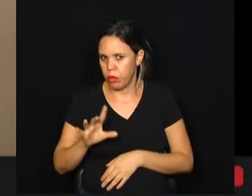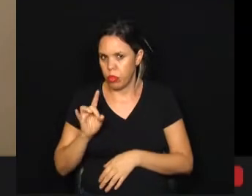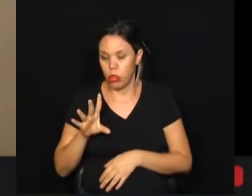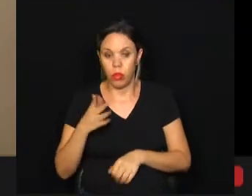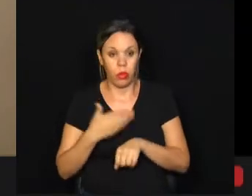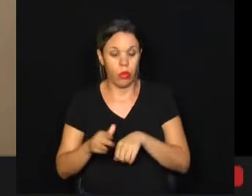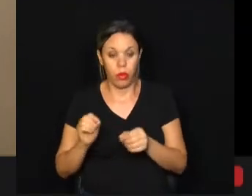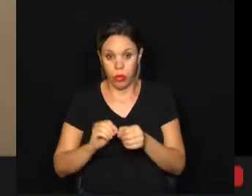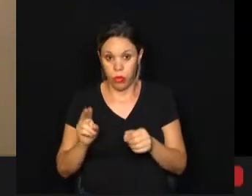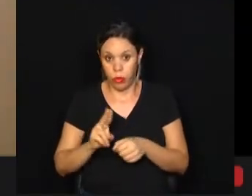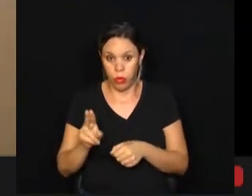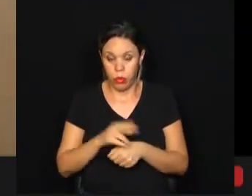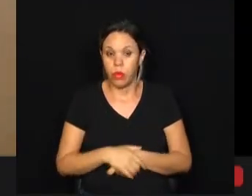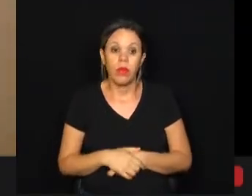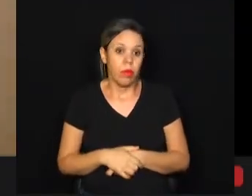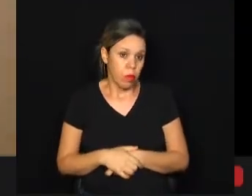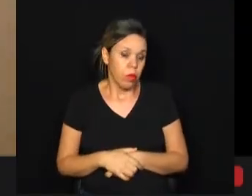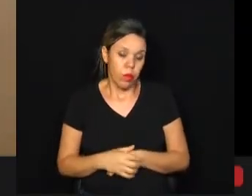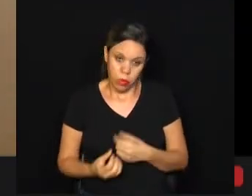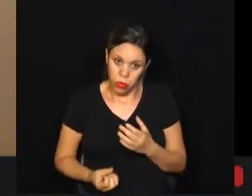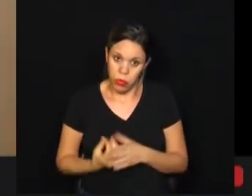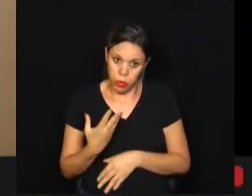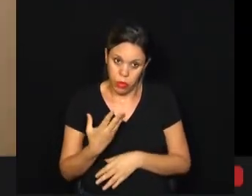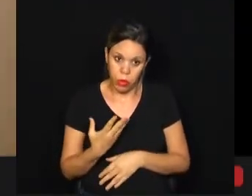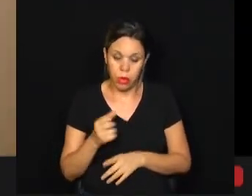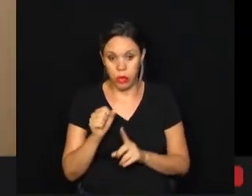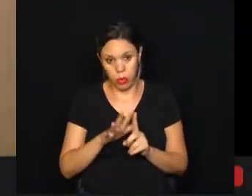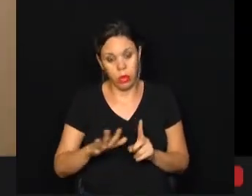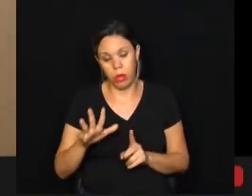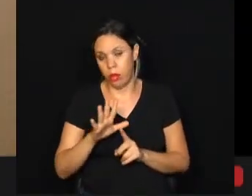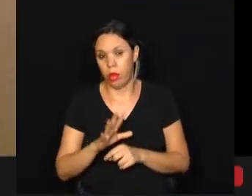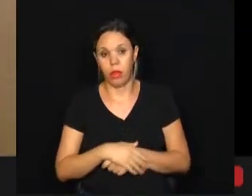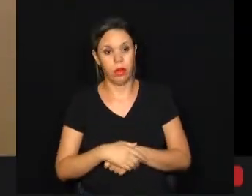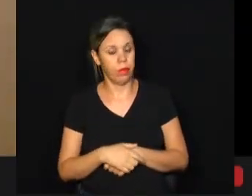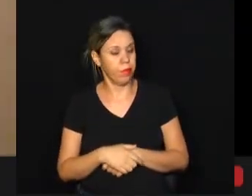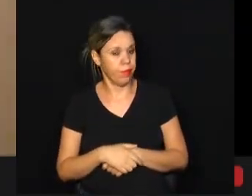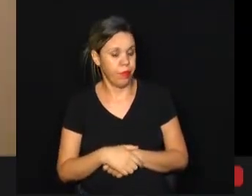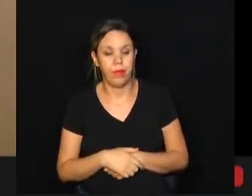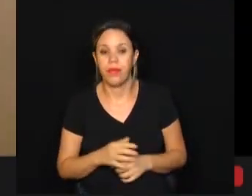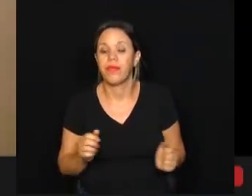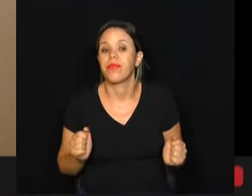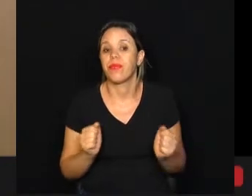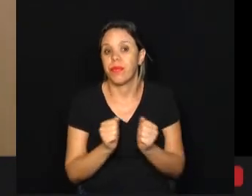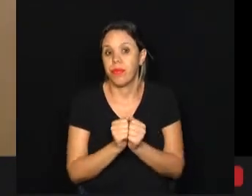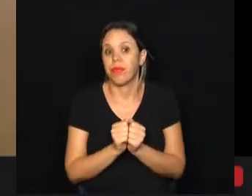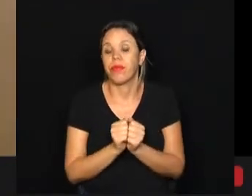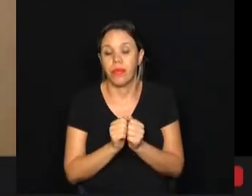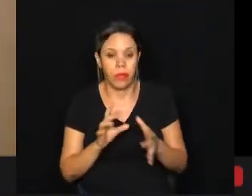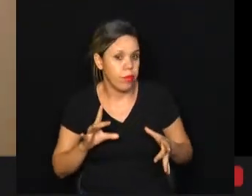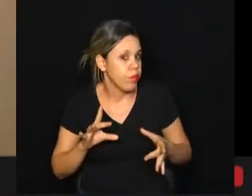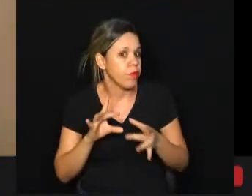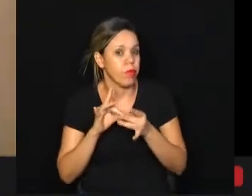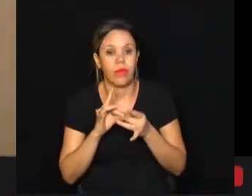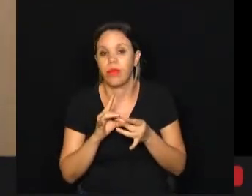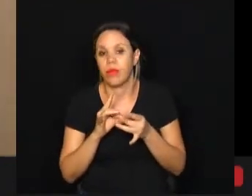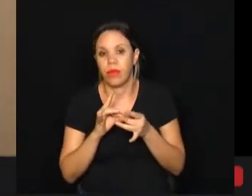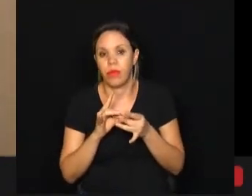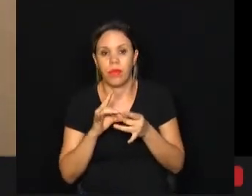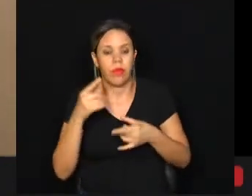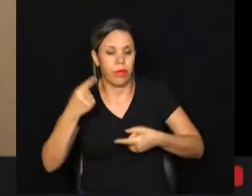aplicou. Mas ela foi criada pela sociedade civil junto, aliada ao